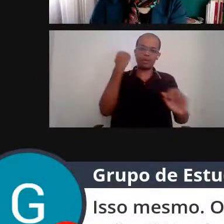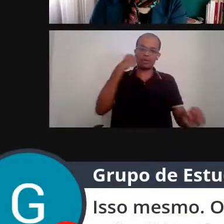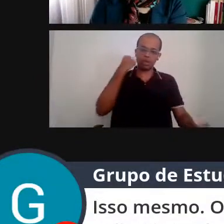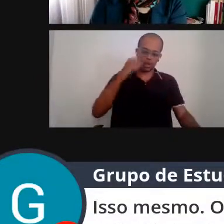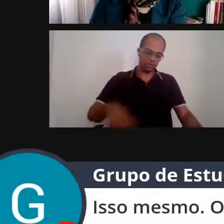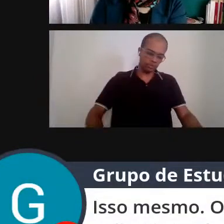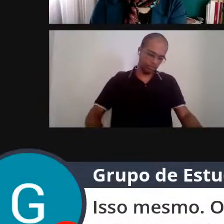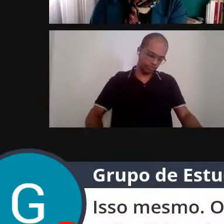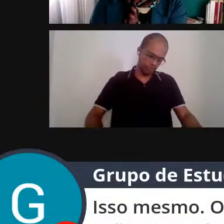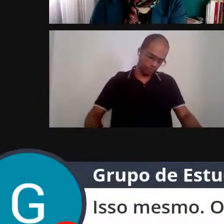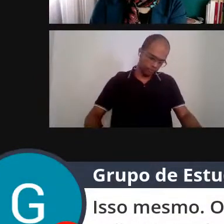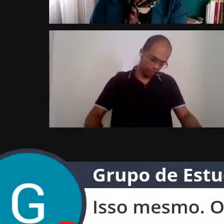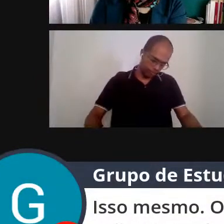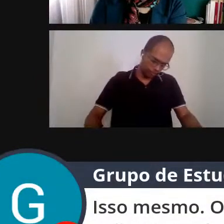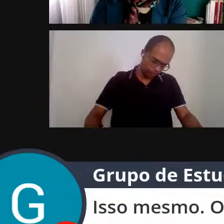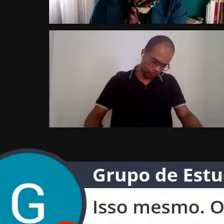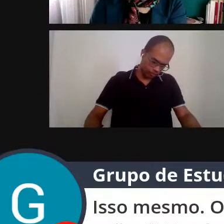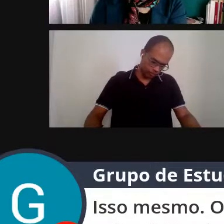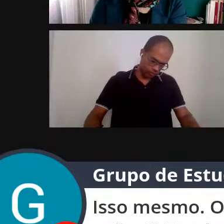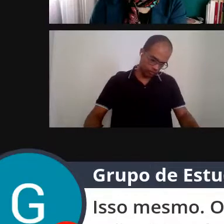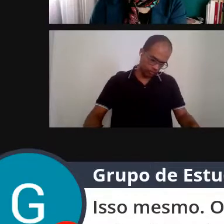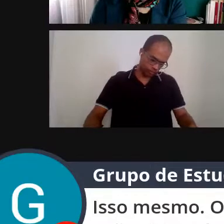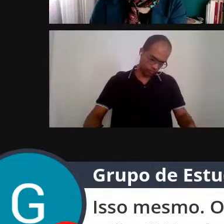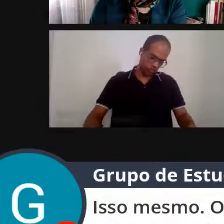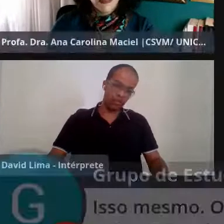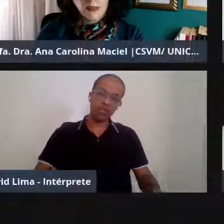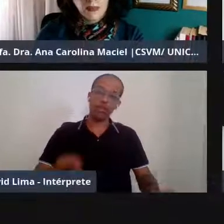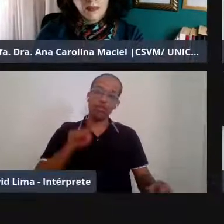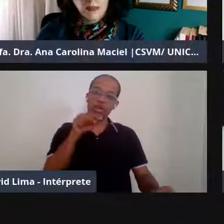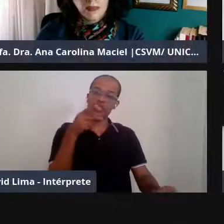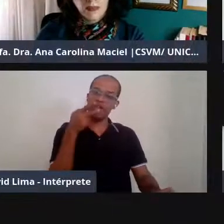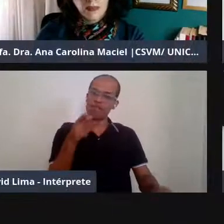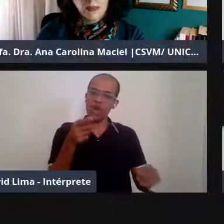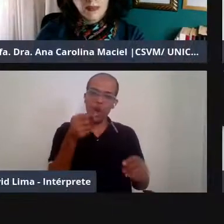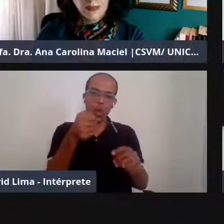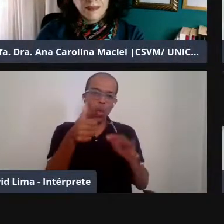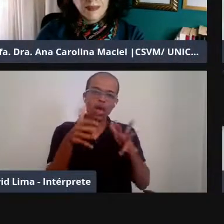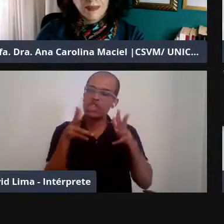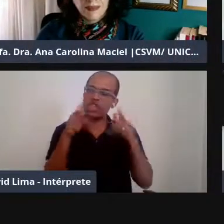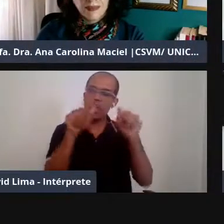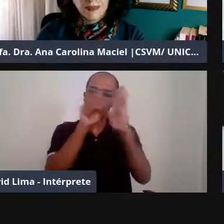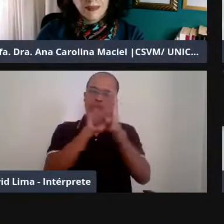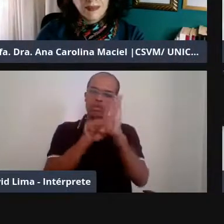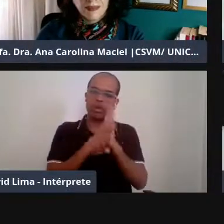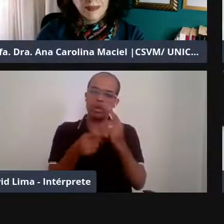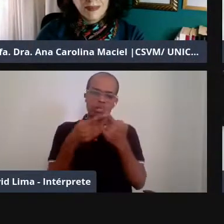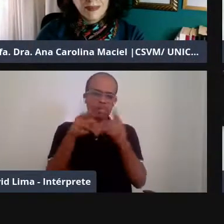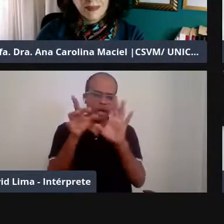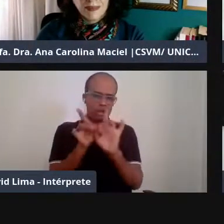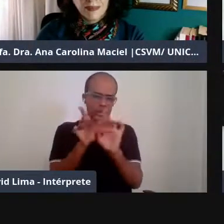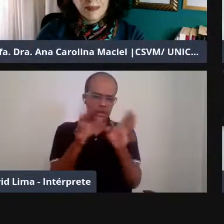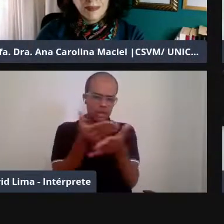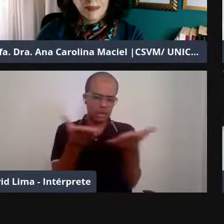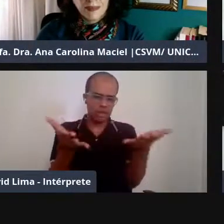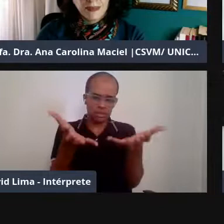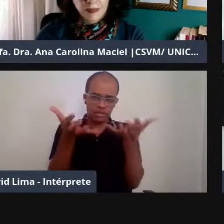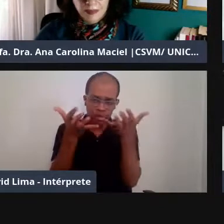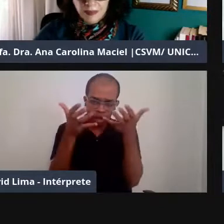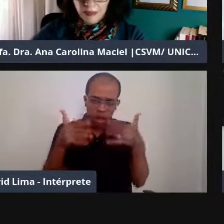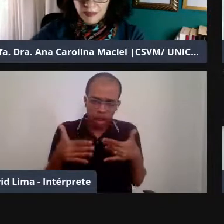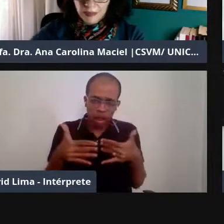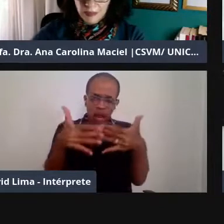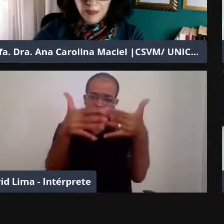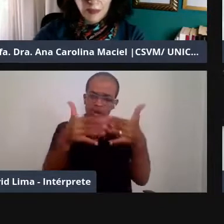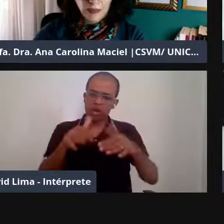Meus cumprimentos aqui, você tocou quase que em todas as perguntas, mas todos ficam à vontade aqui, se quiserem tocar ou